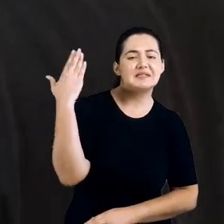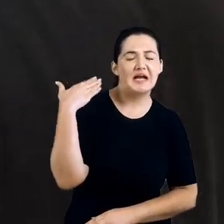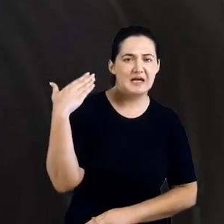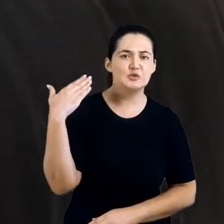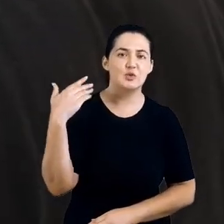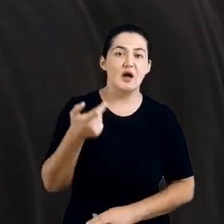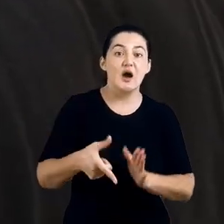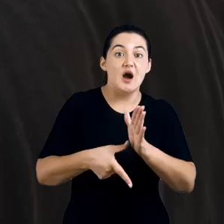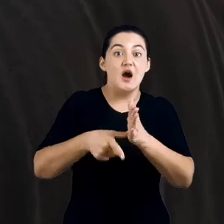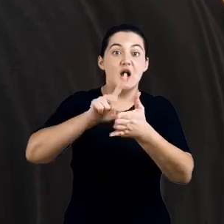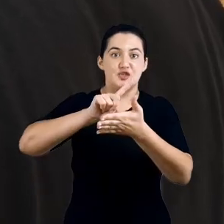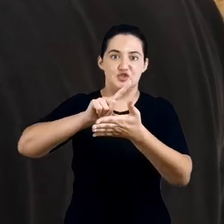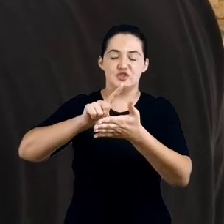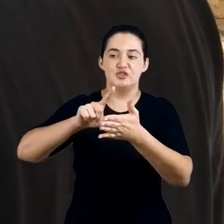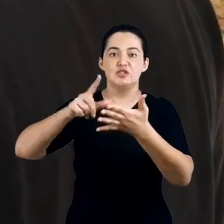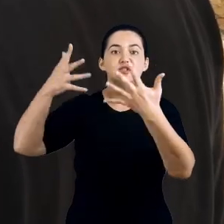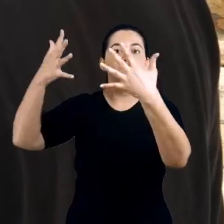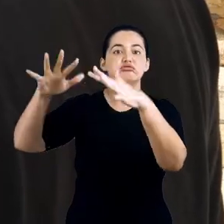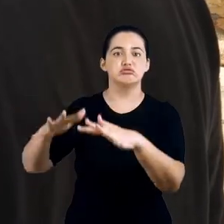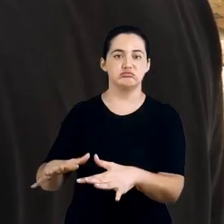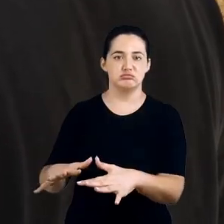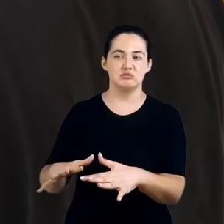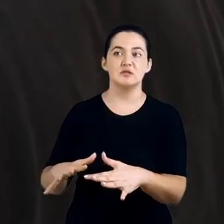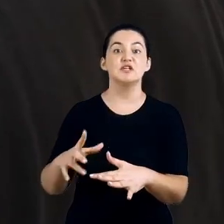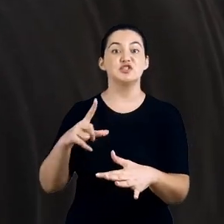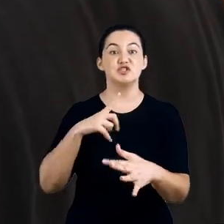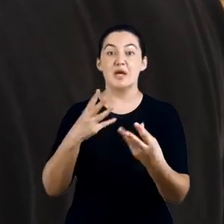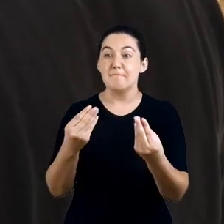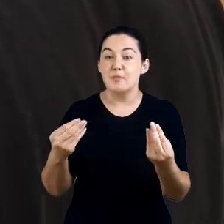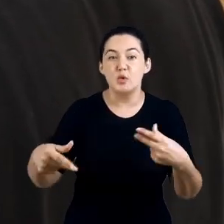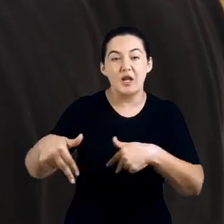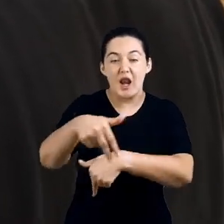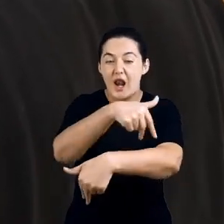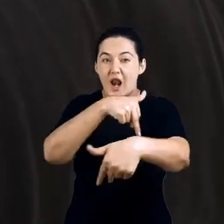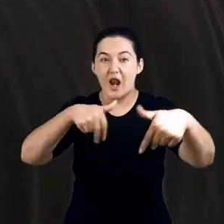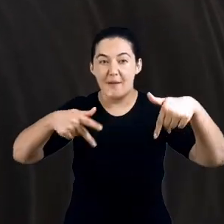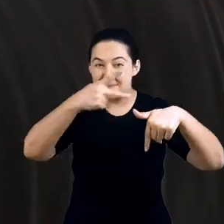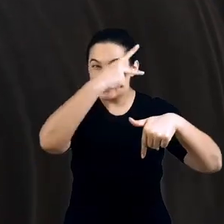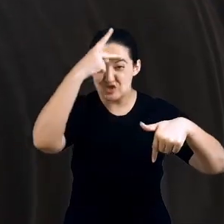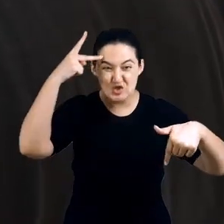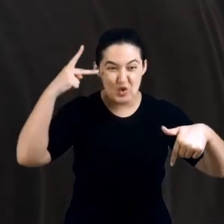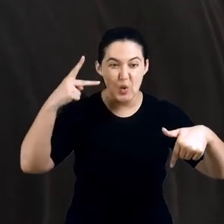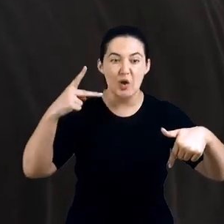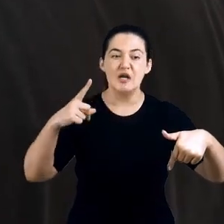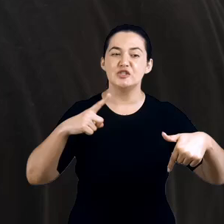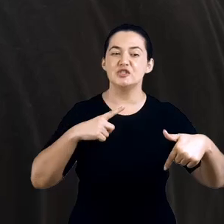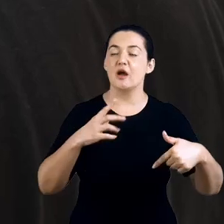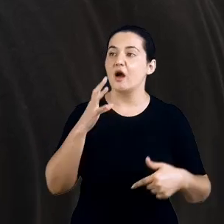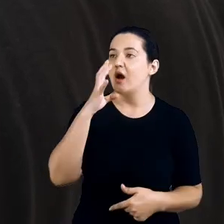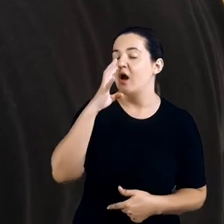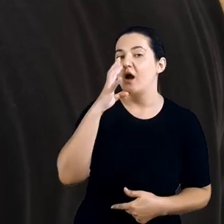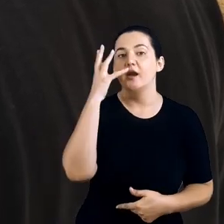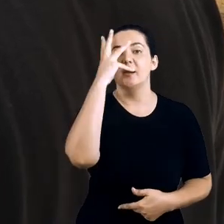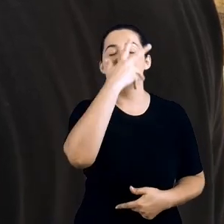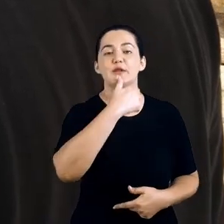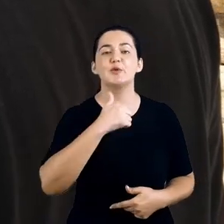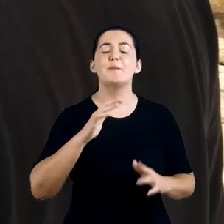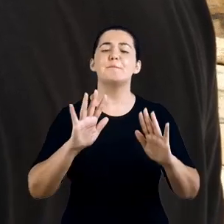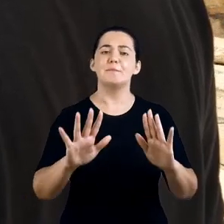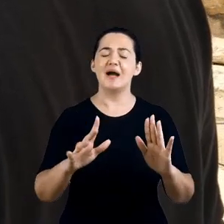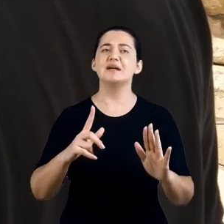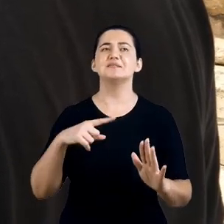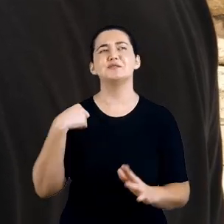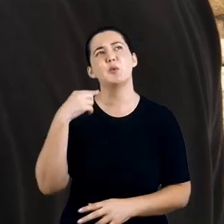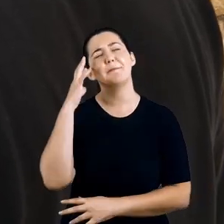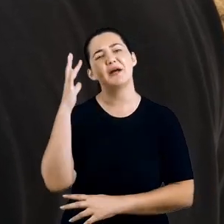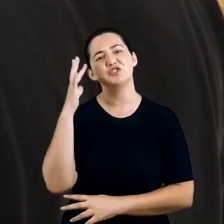situação pré-destruição, antes do ano 70, quando isso aqui estava repleto de peregrinos, de pessoas, deveria ser uma visão linda.